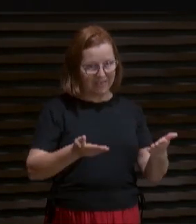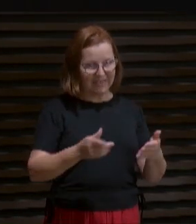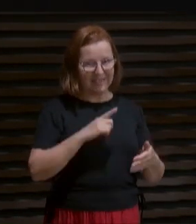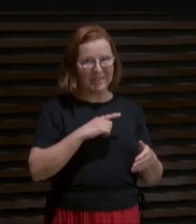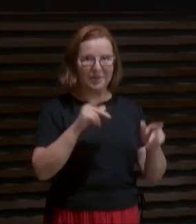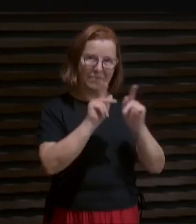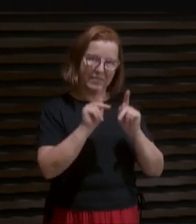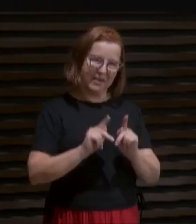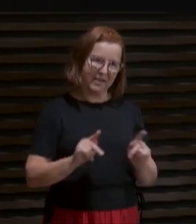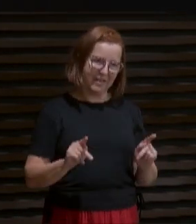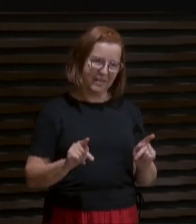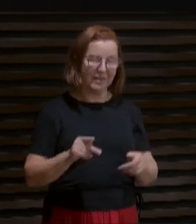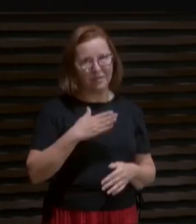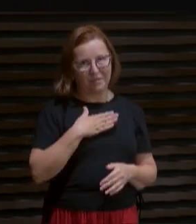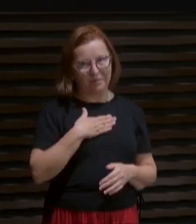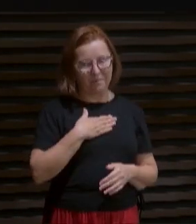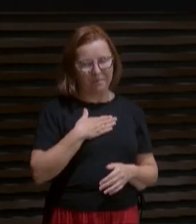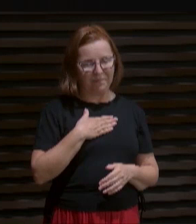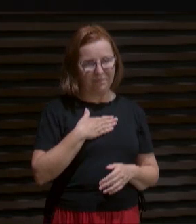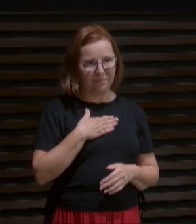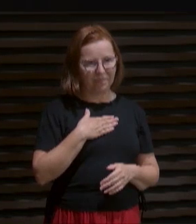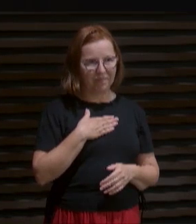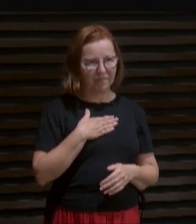paz em mim.